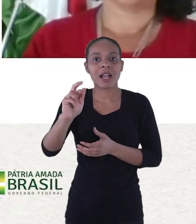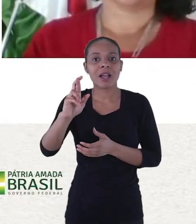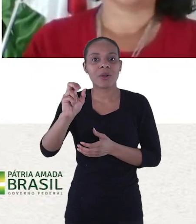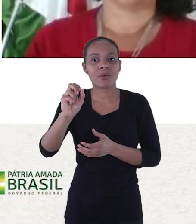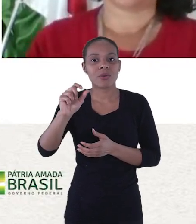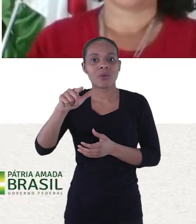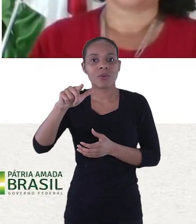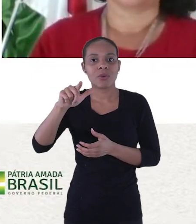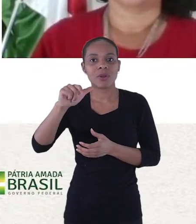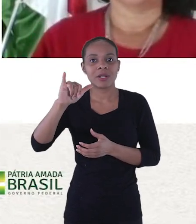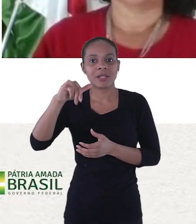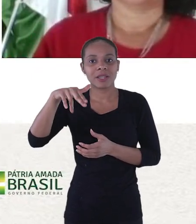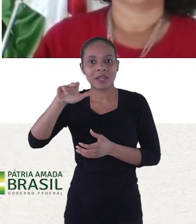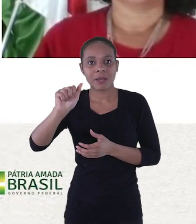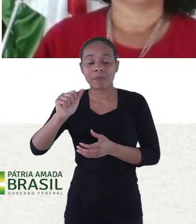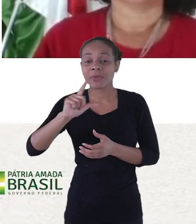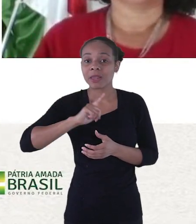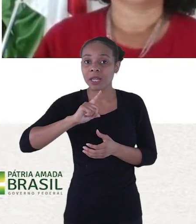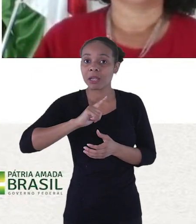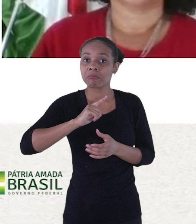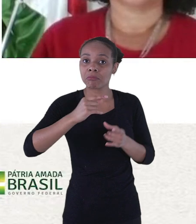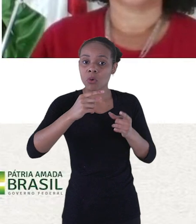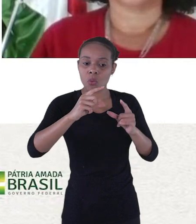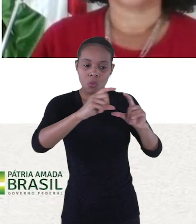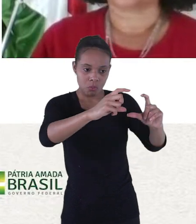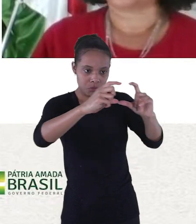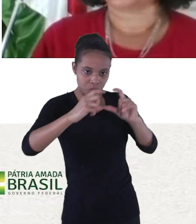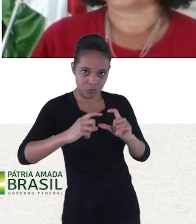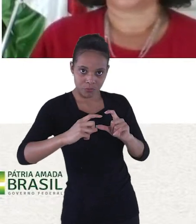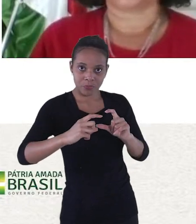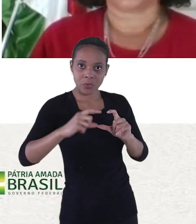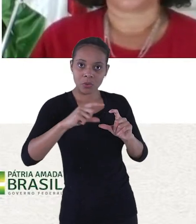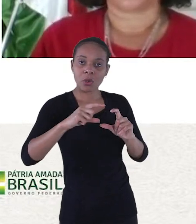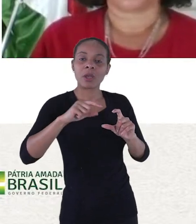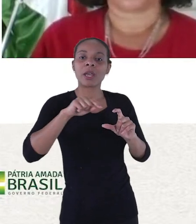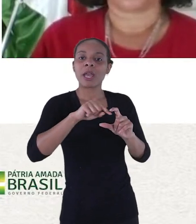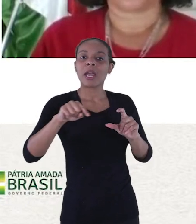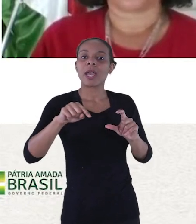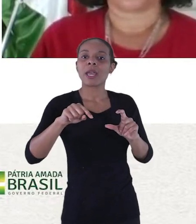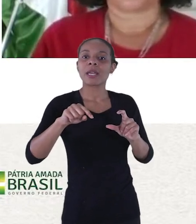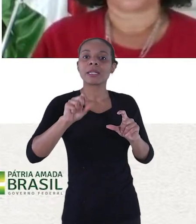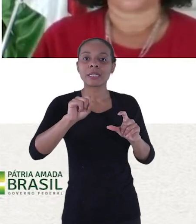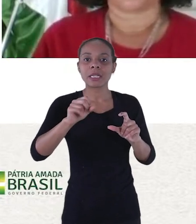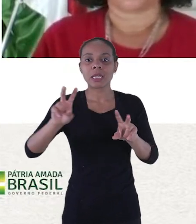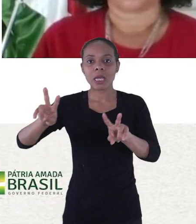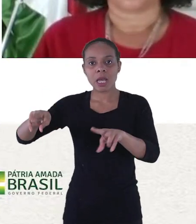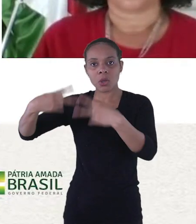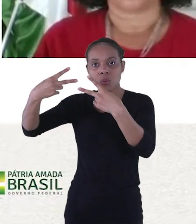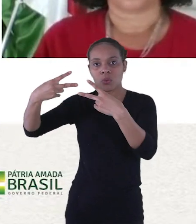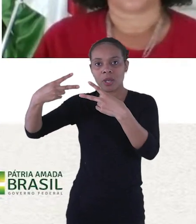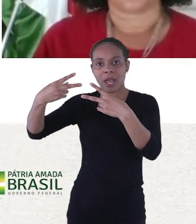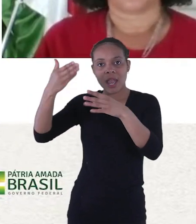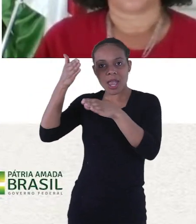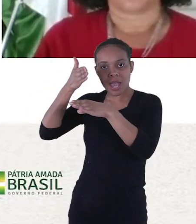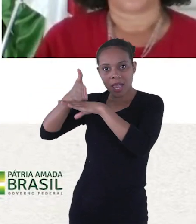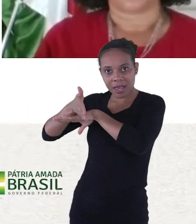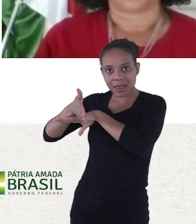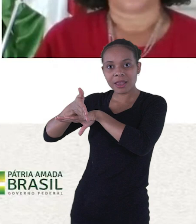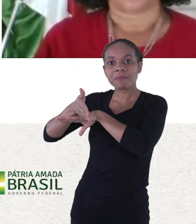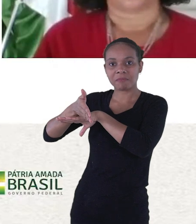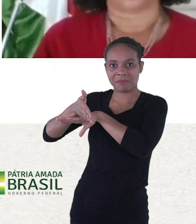um cupom, e a pessoa entra lá no site da editora Malê, e aí no site pede, e